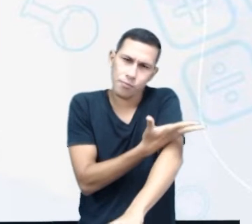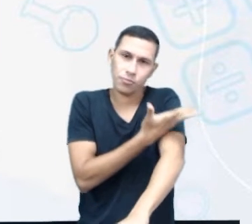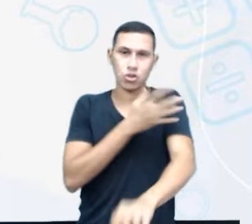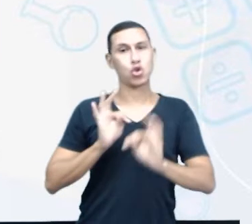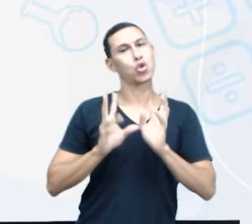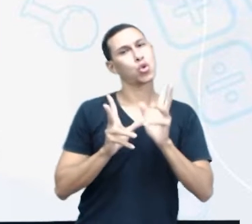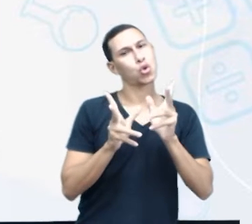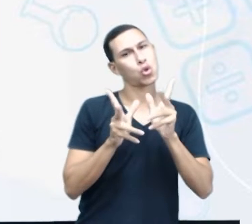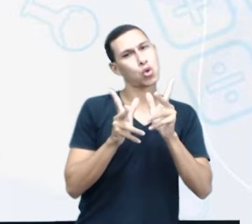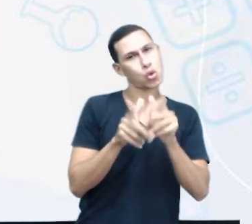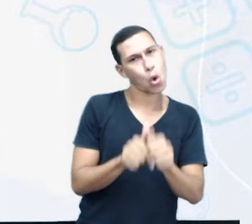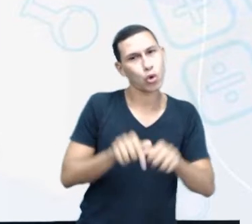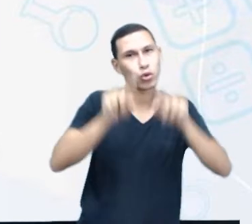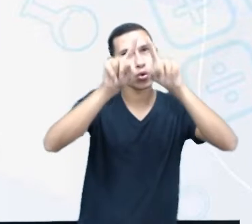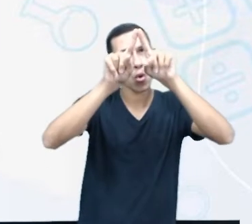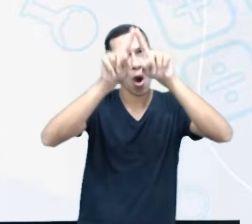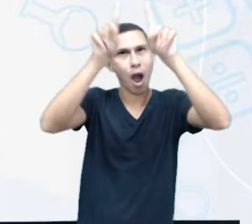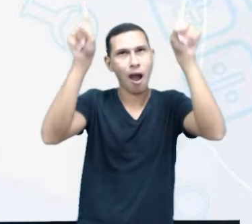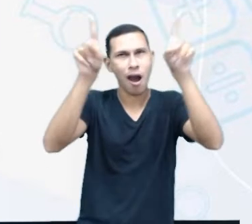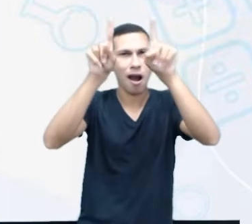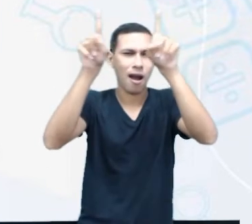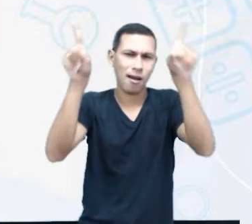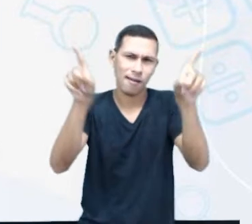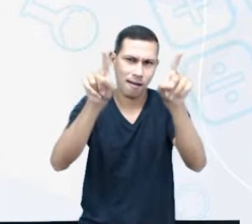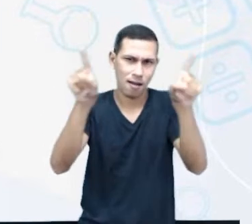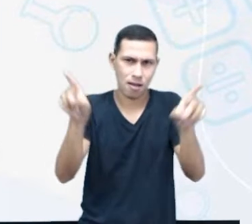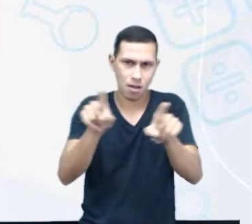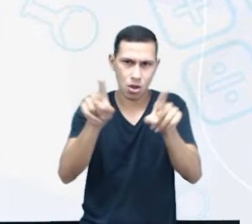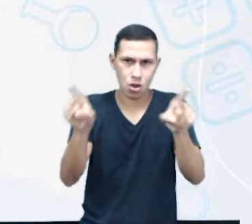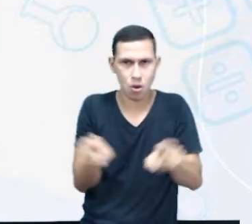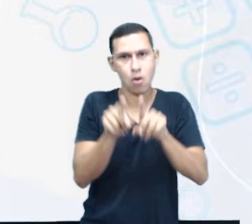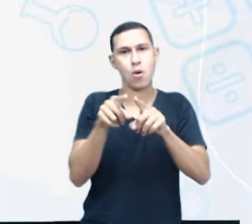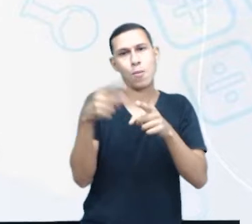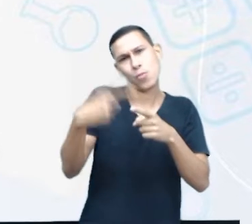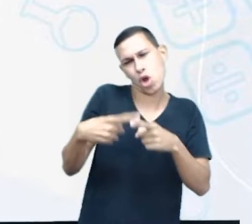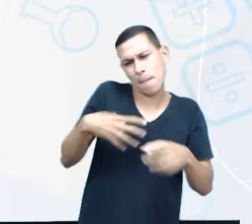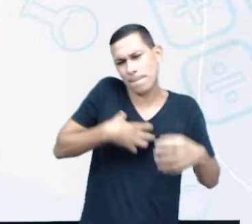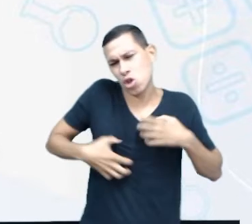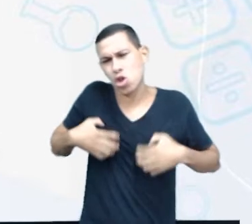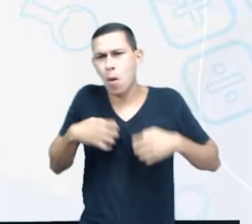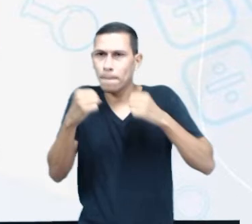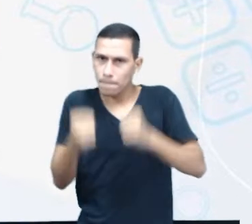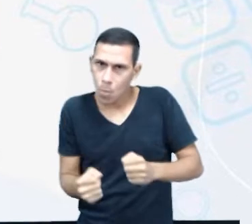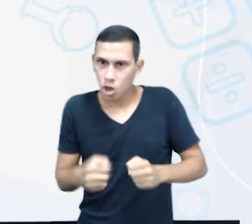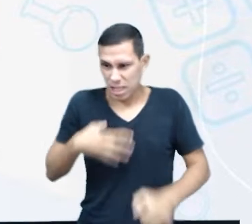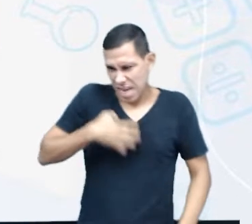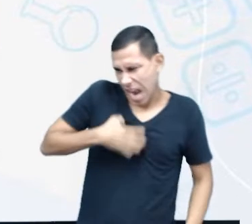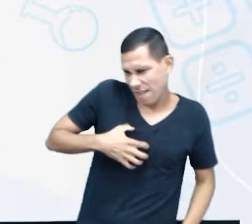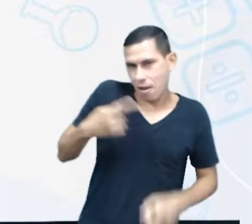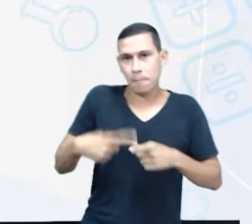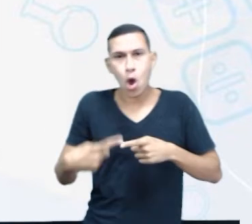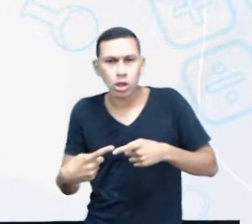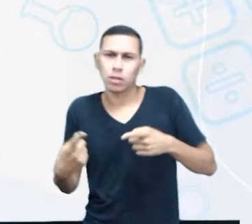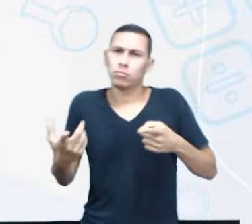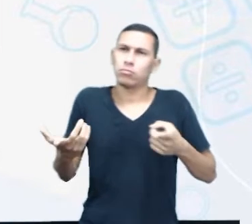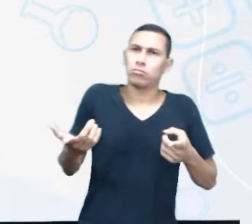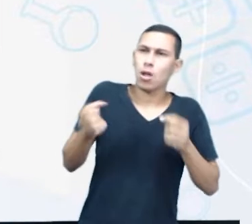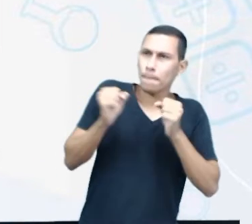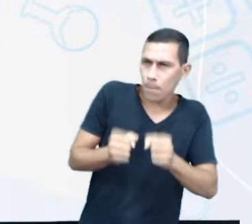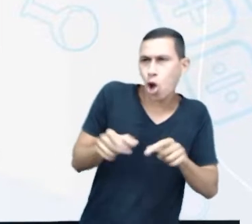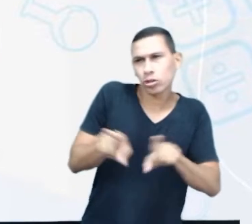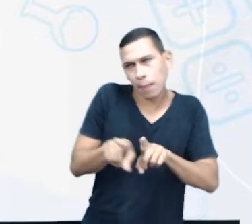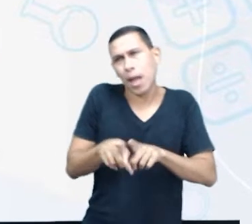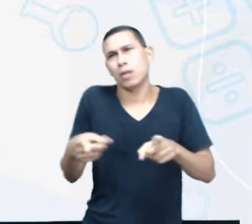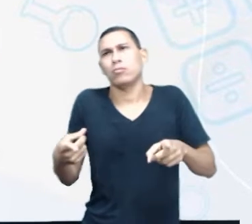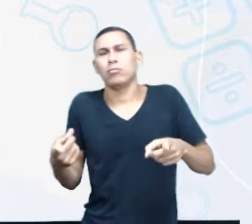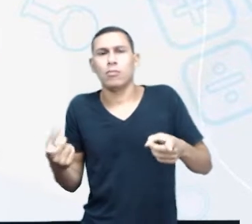todo ondulado aí, não é, transmitindo a emoção. Pode ser emoção raiva, pode ser alegria. Ele geralmente está associado a gritos